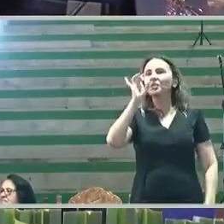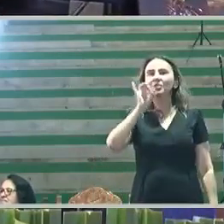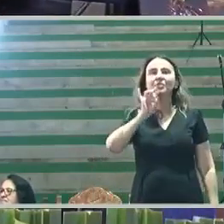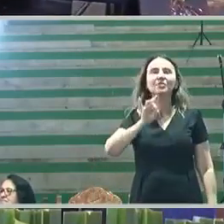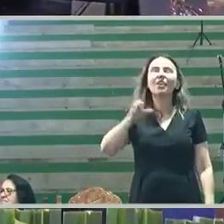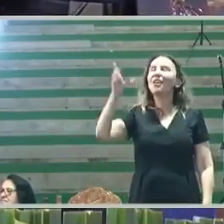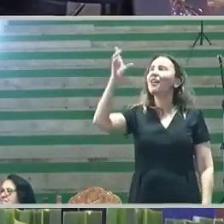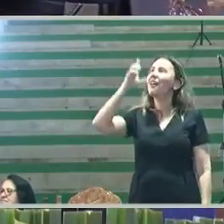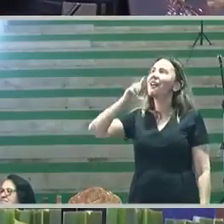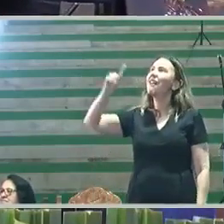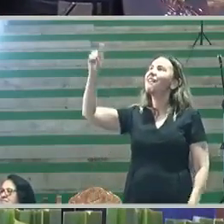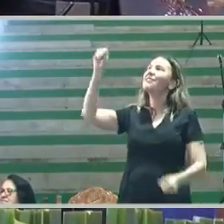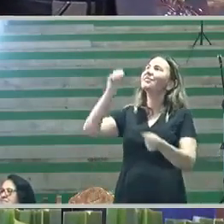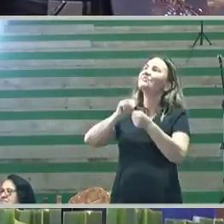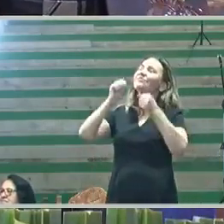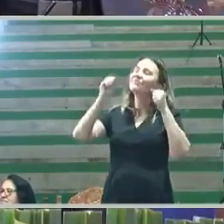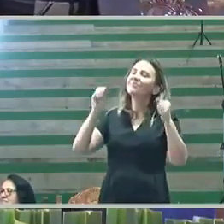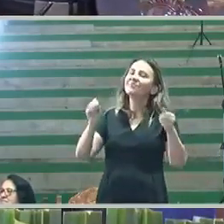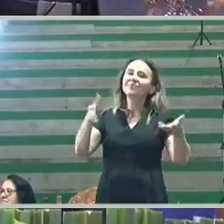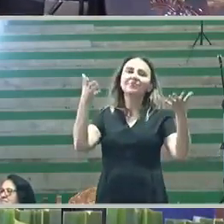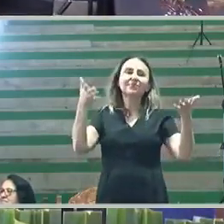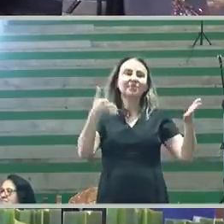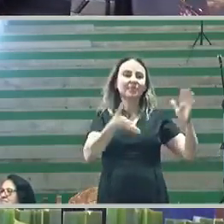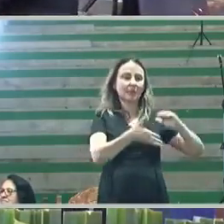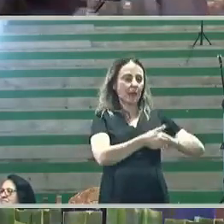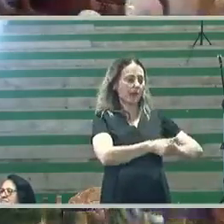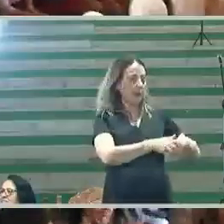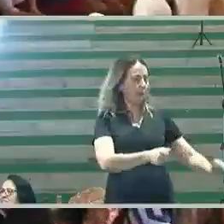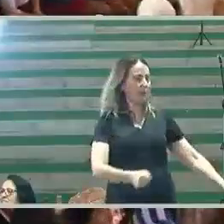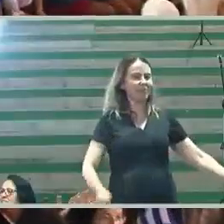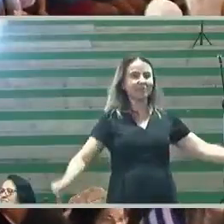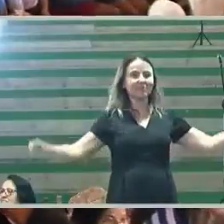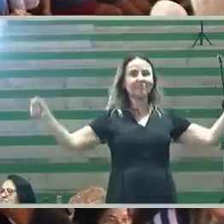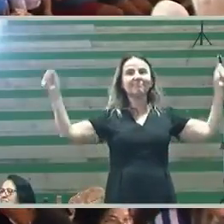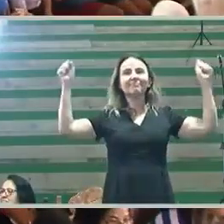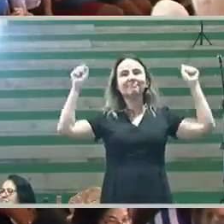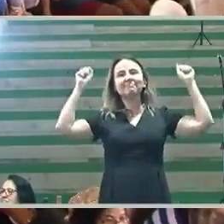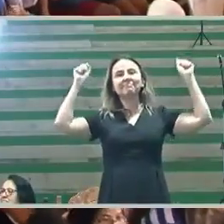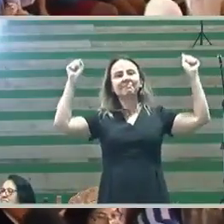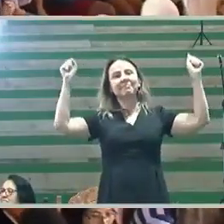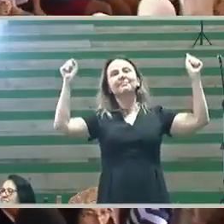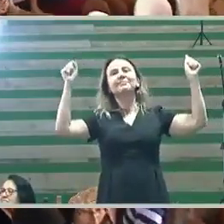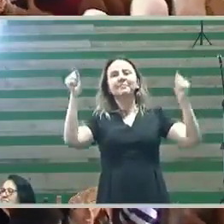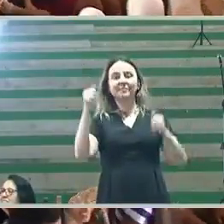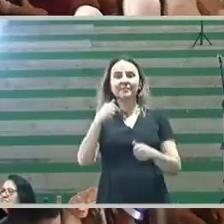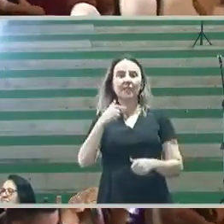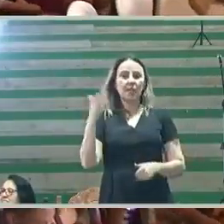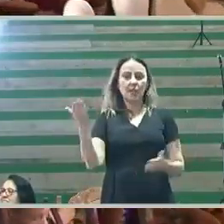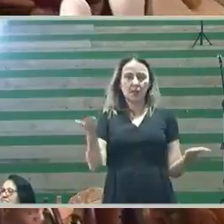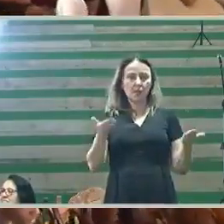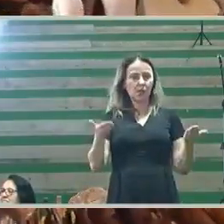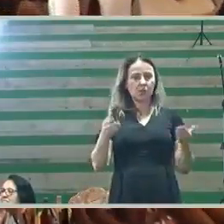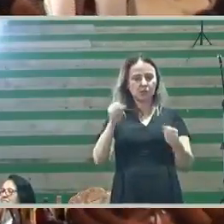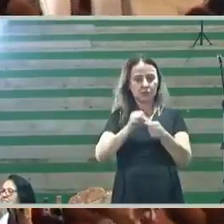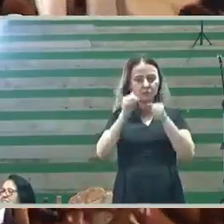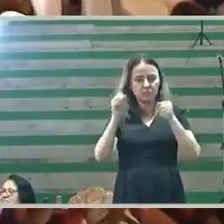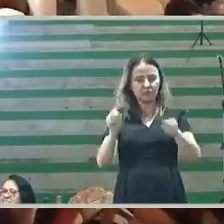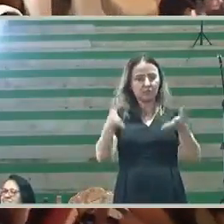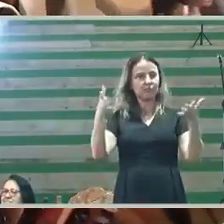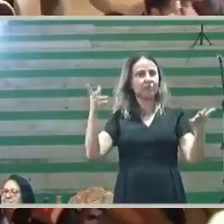Pega na mão desse jovem aí do teu lado, levanta para cima e diz: vai ter milagre aqui hoje. Eu já tô começando a me arrepiar